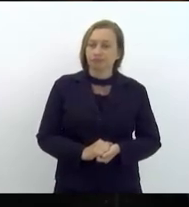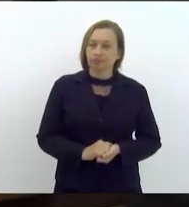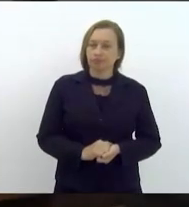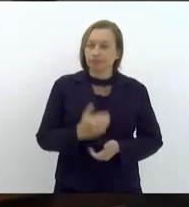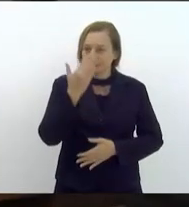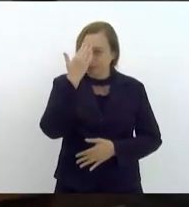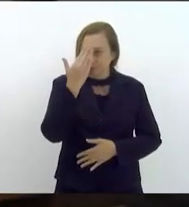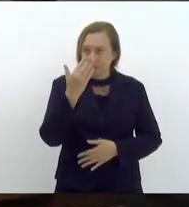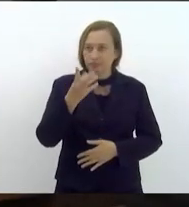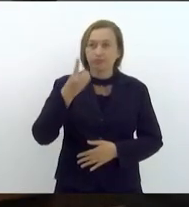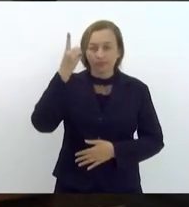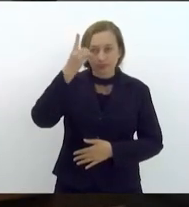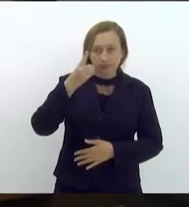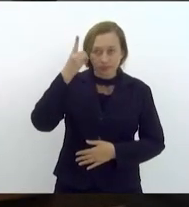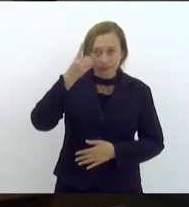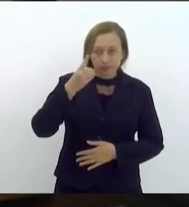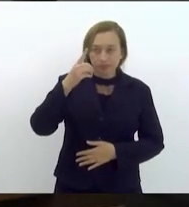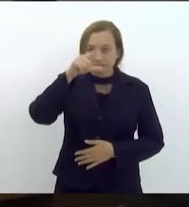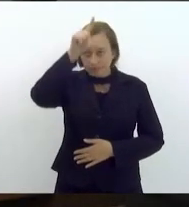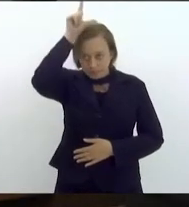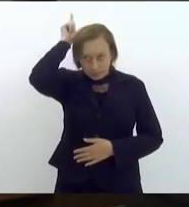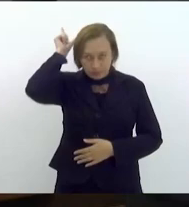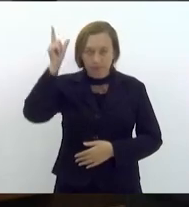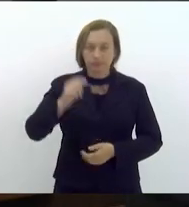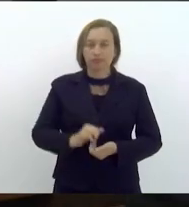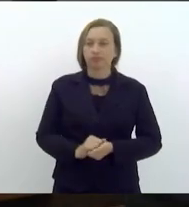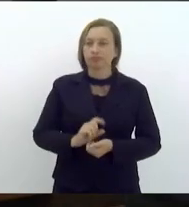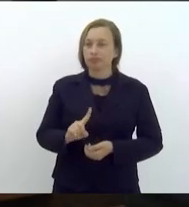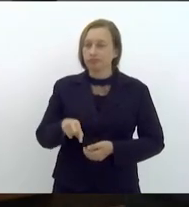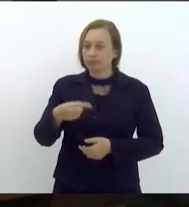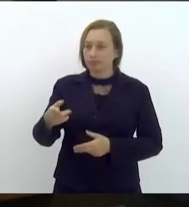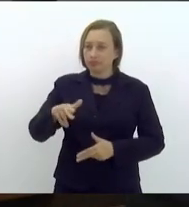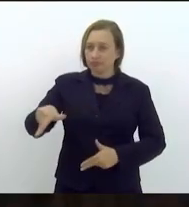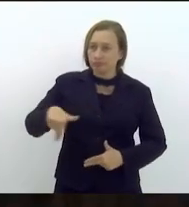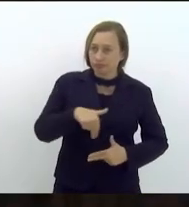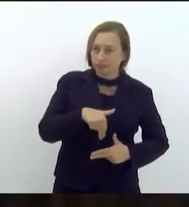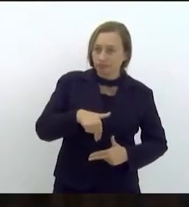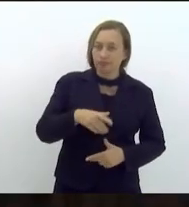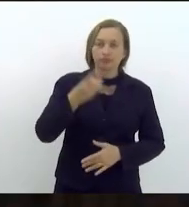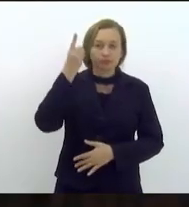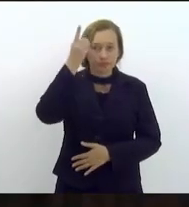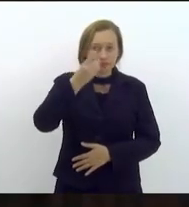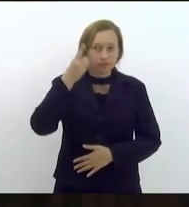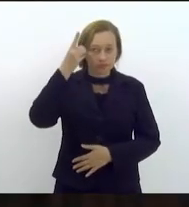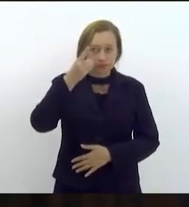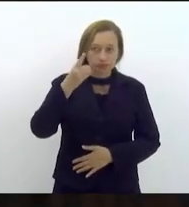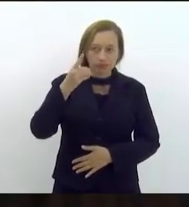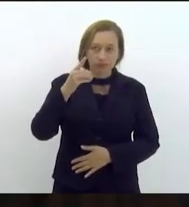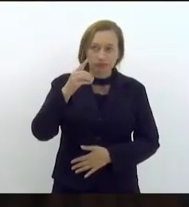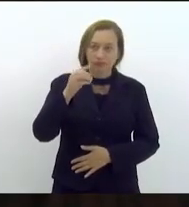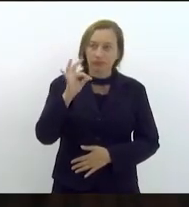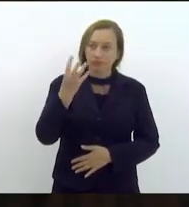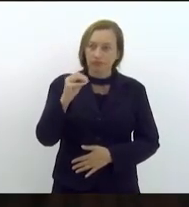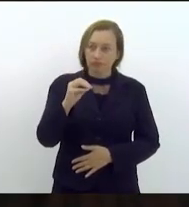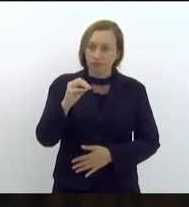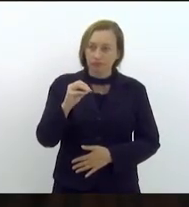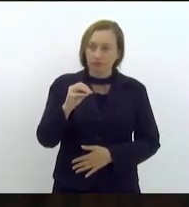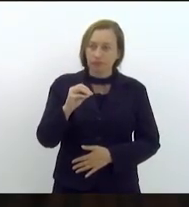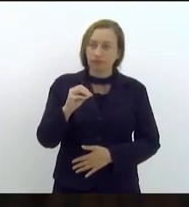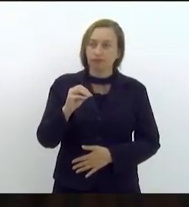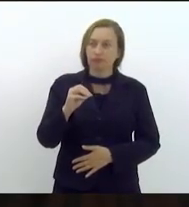Muito obrigado Deputado Luiz Paulo próximo orador escrito é o deputado Tiago Rangel